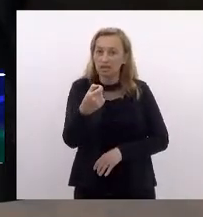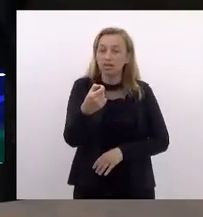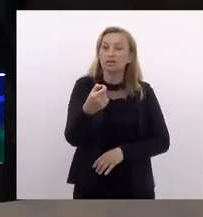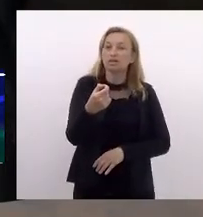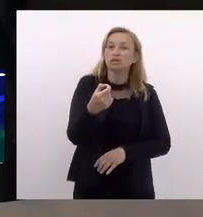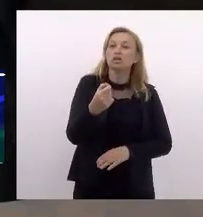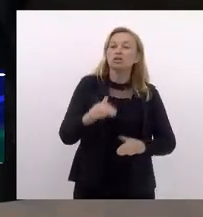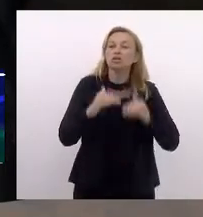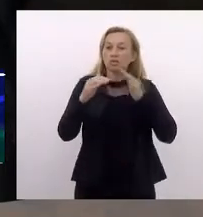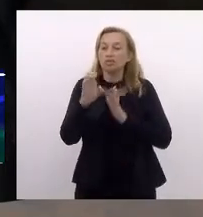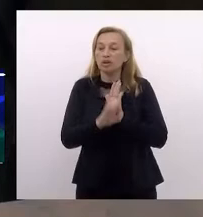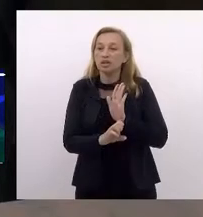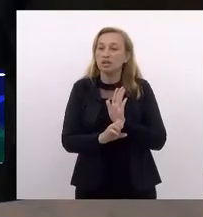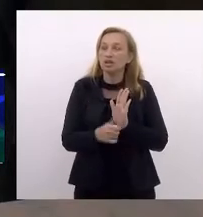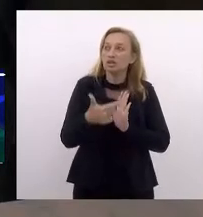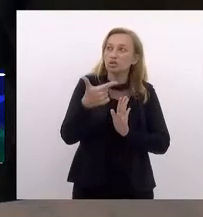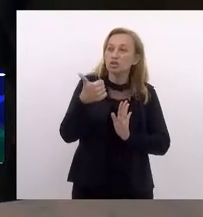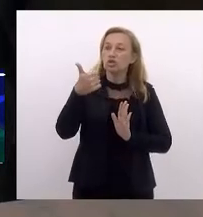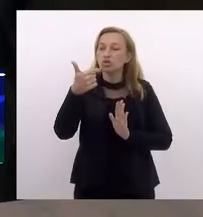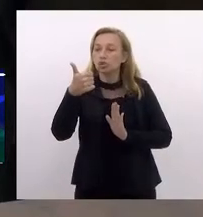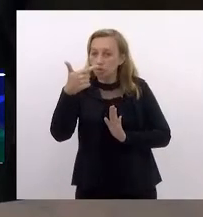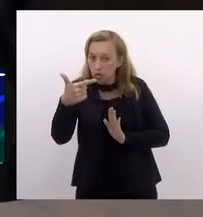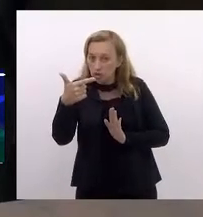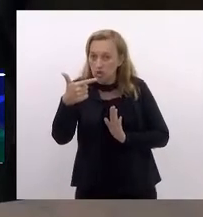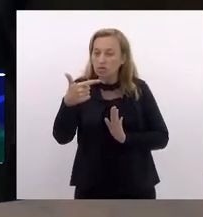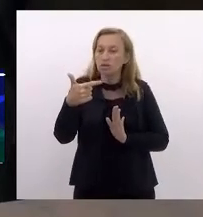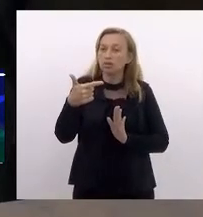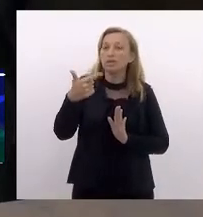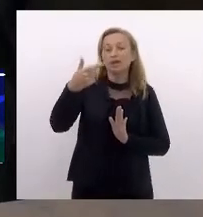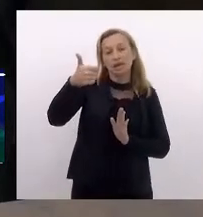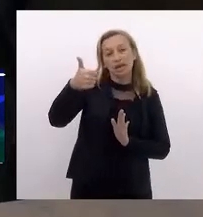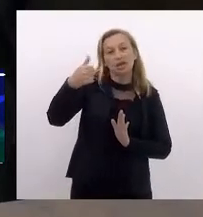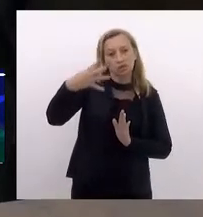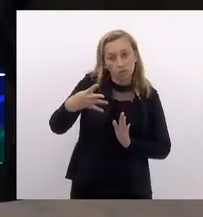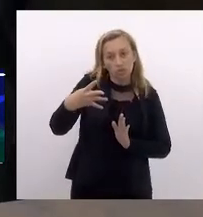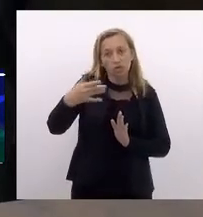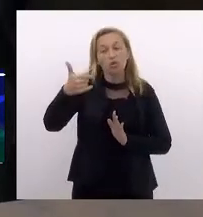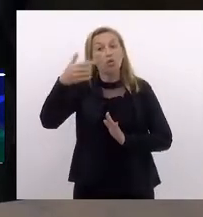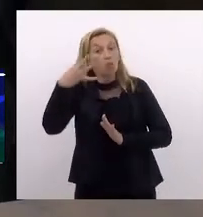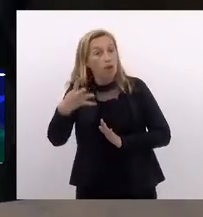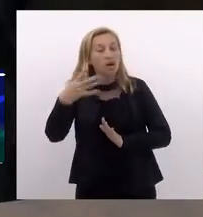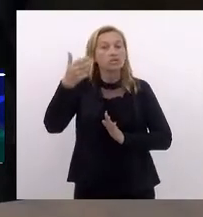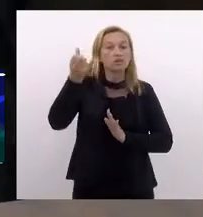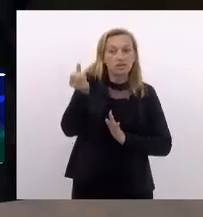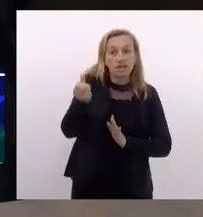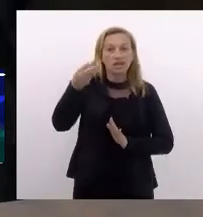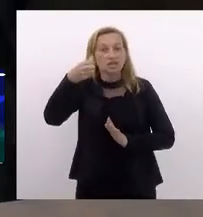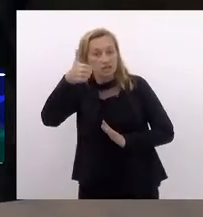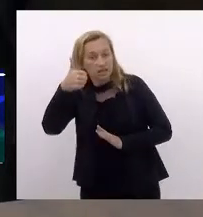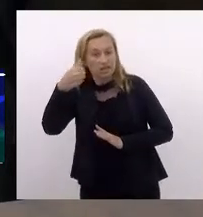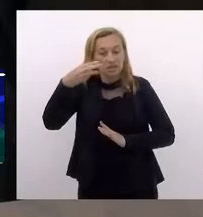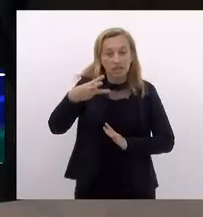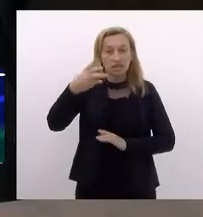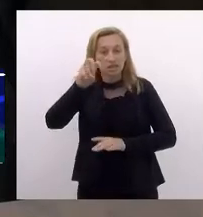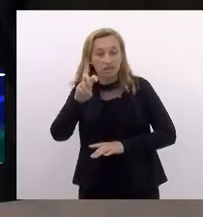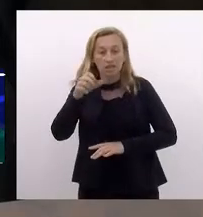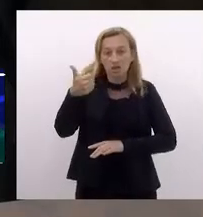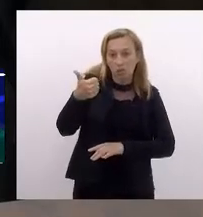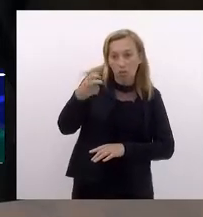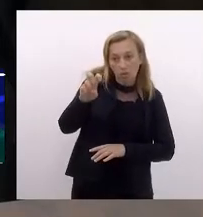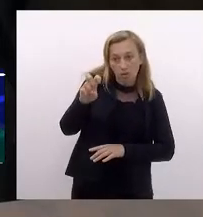favorável consumindo aglutinativas e menos 2 e 14 4 6 e 13